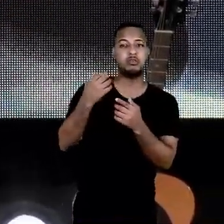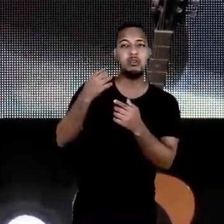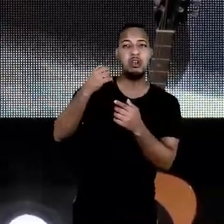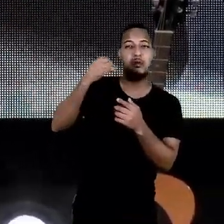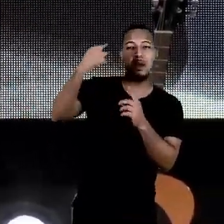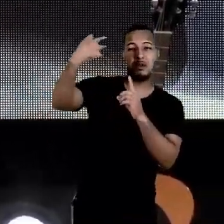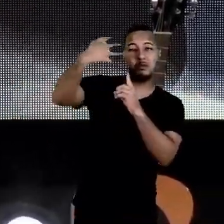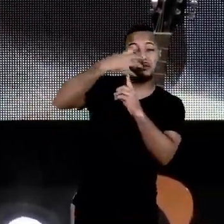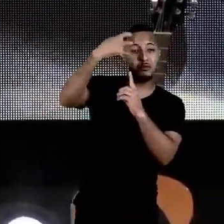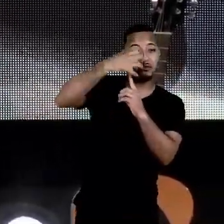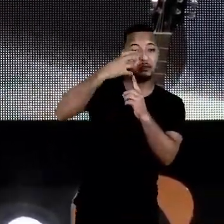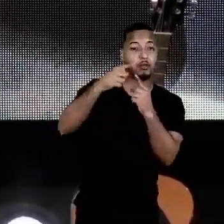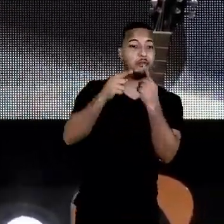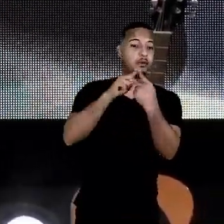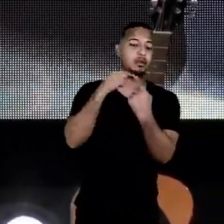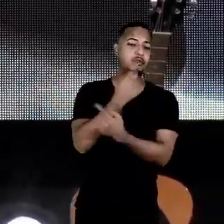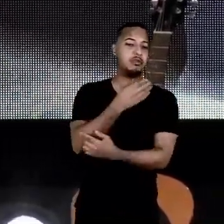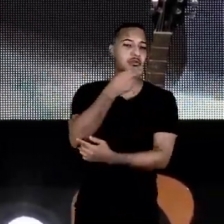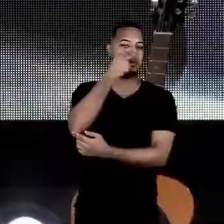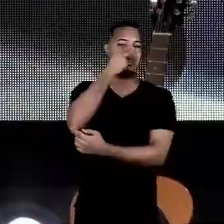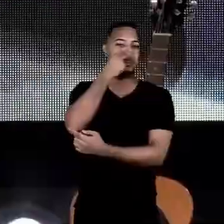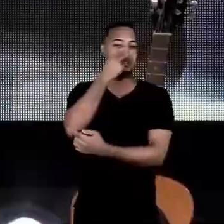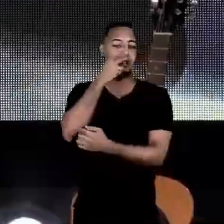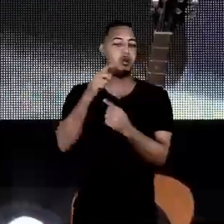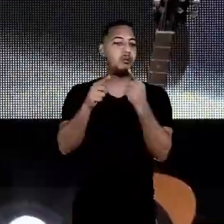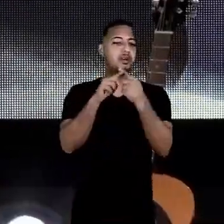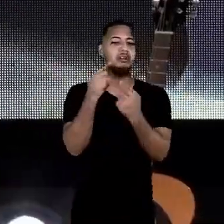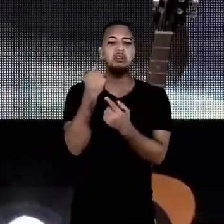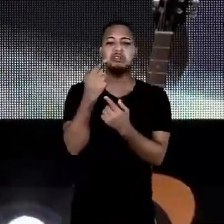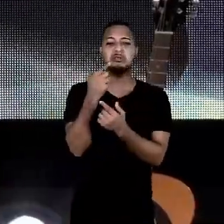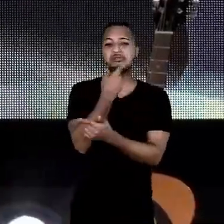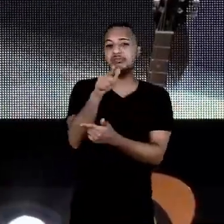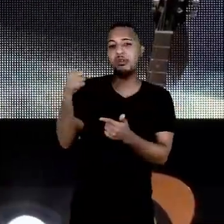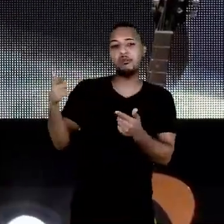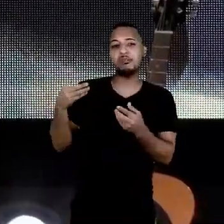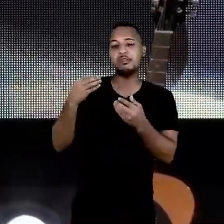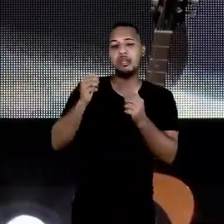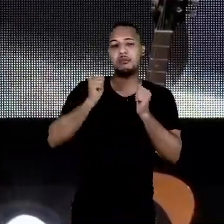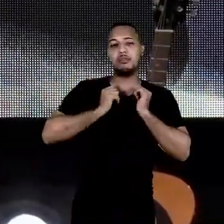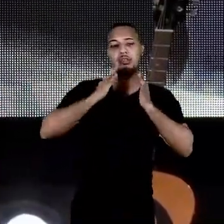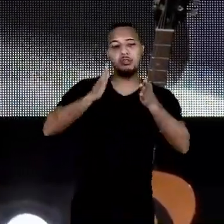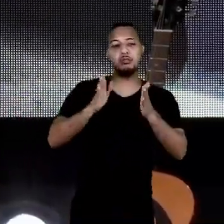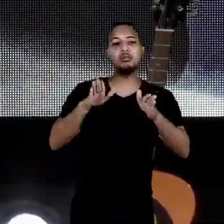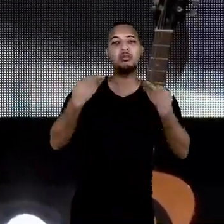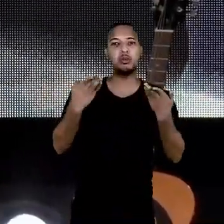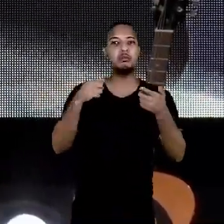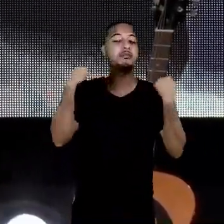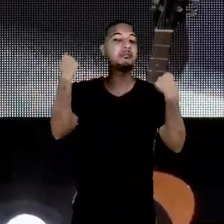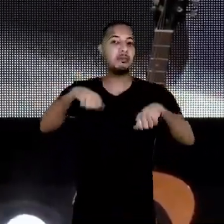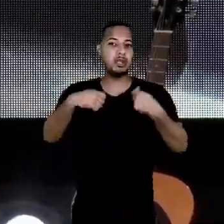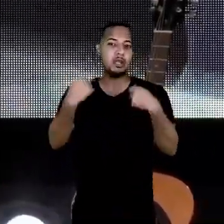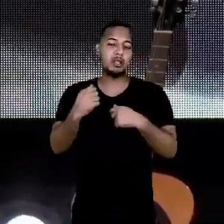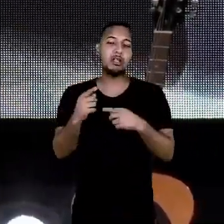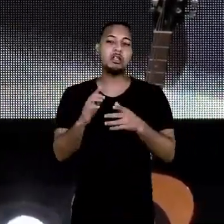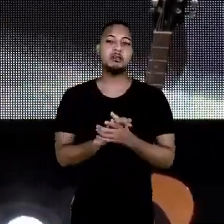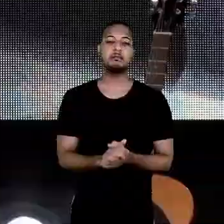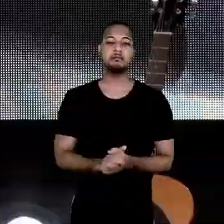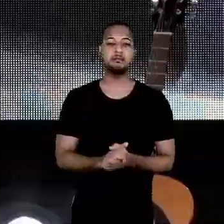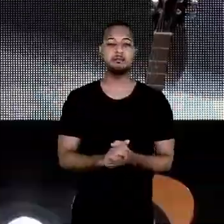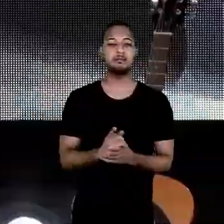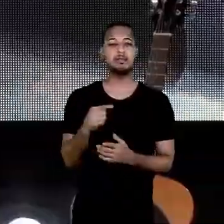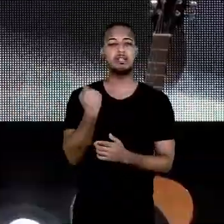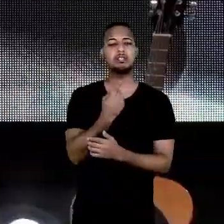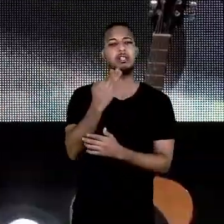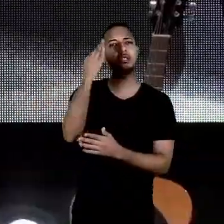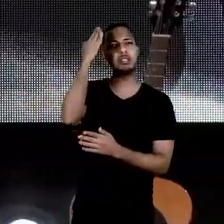Porque às vezes a gente não se posiciona quando é para se posicionar. E a gente precisa entender, querido, que a